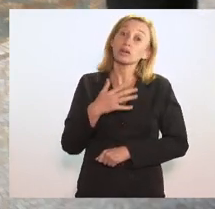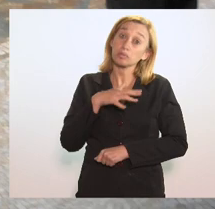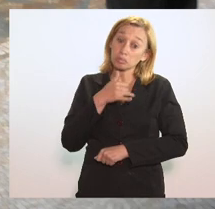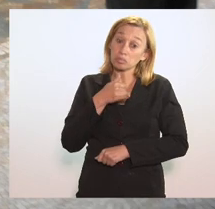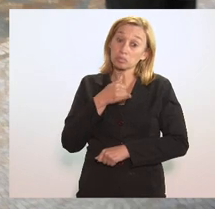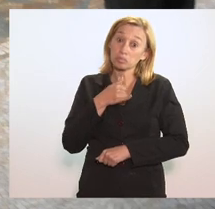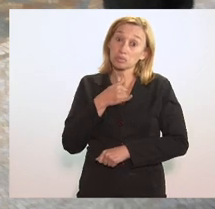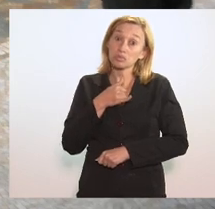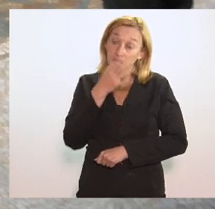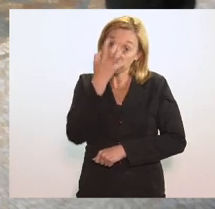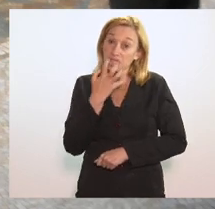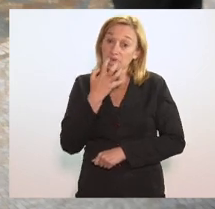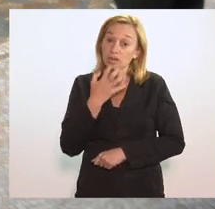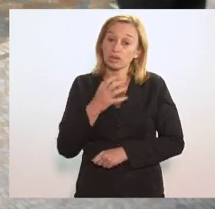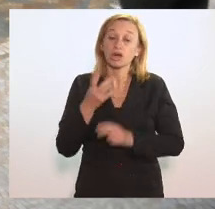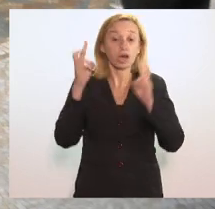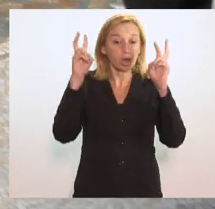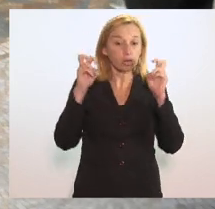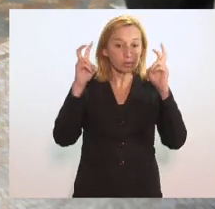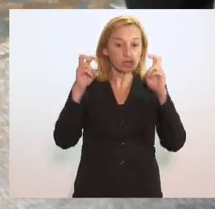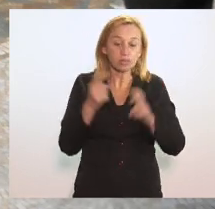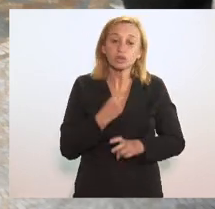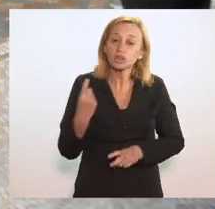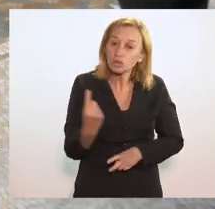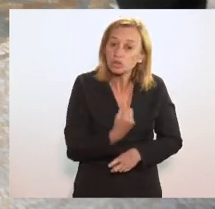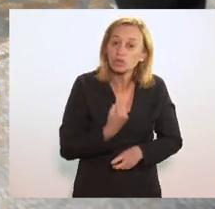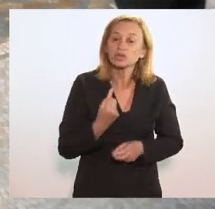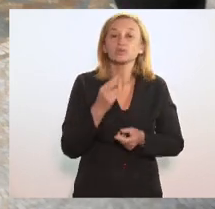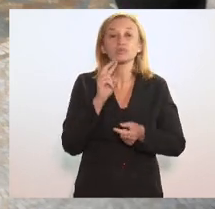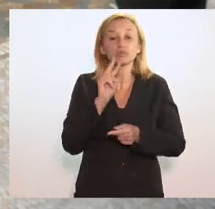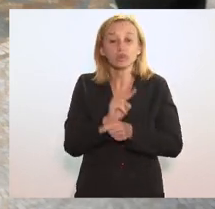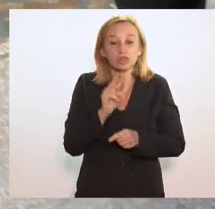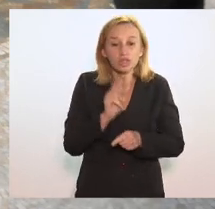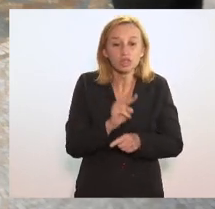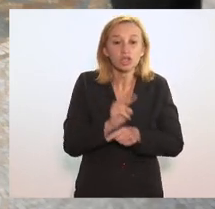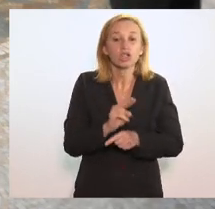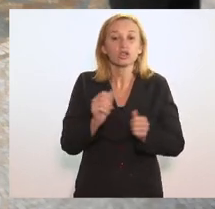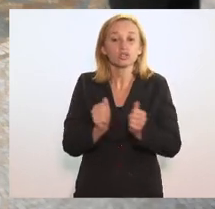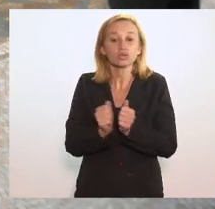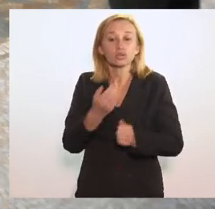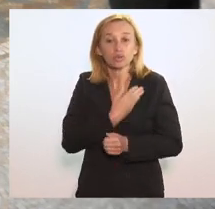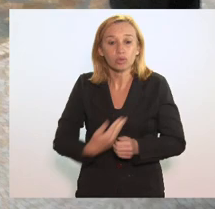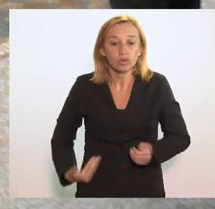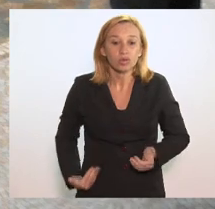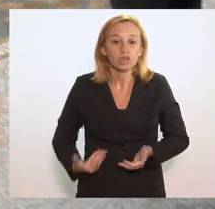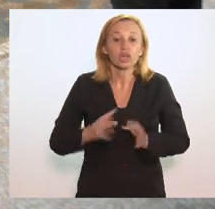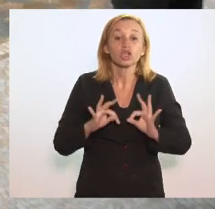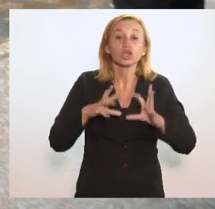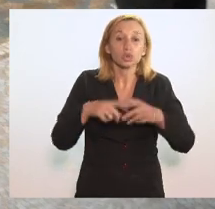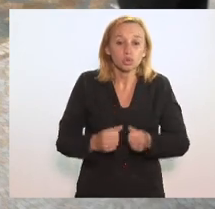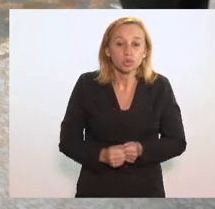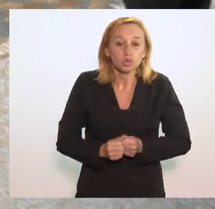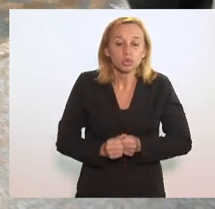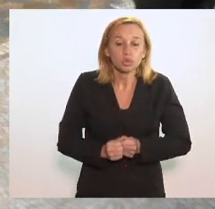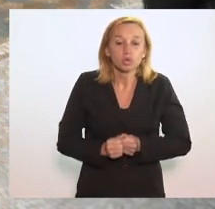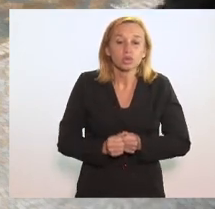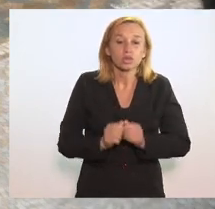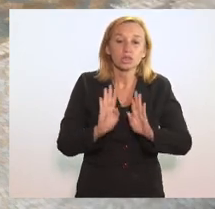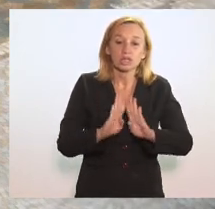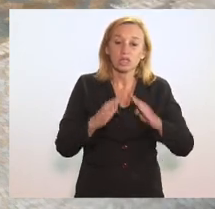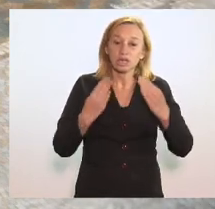Então, portanto, é um tema, nós defenderemos como governo que tudo permaneça